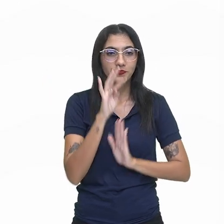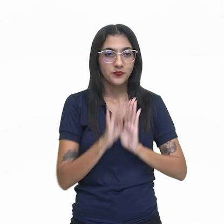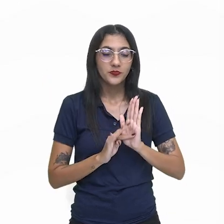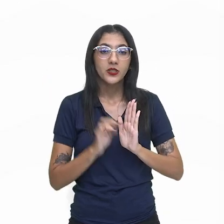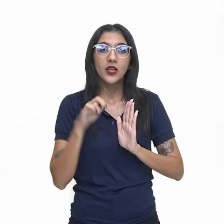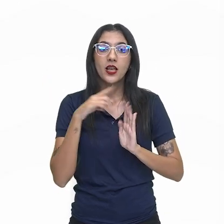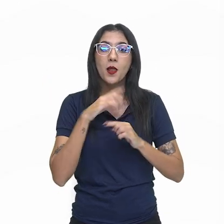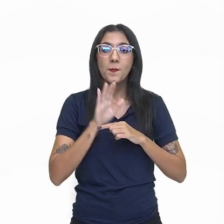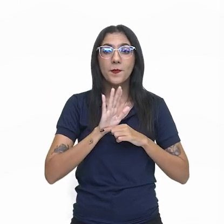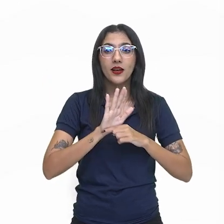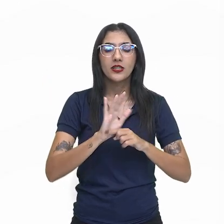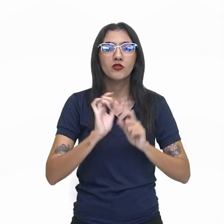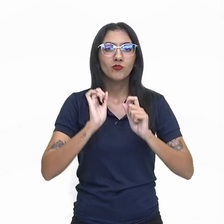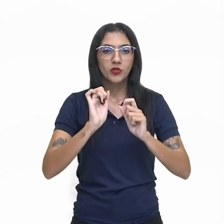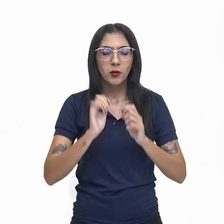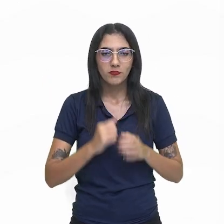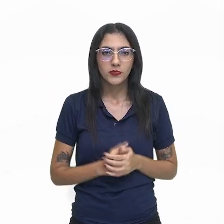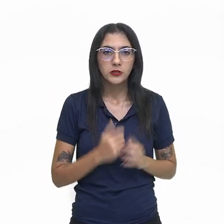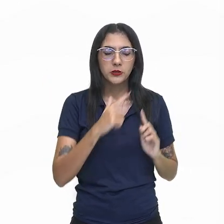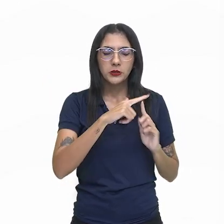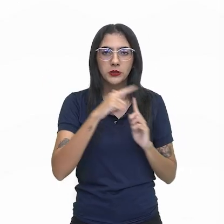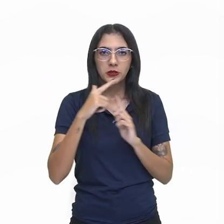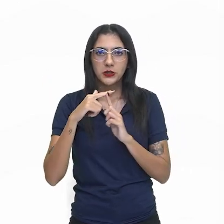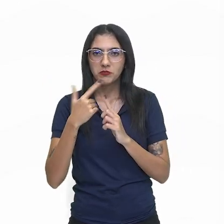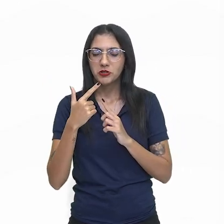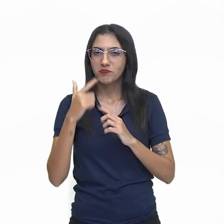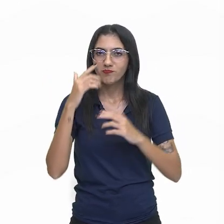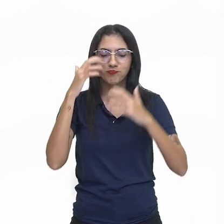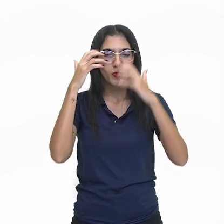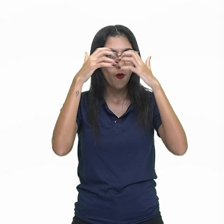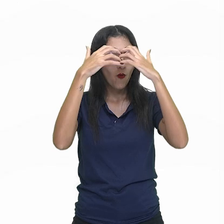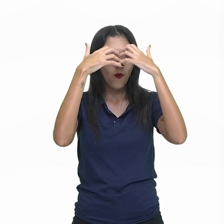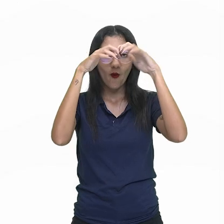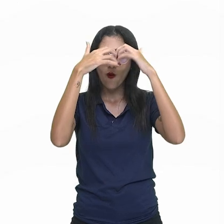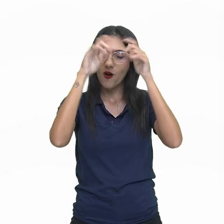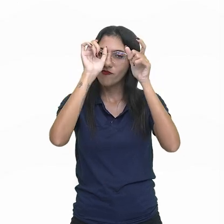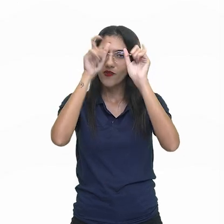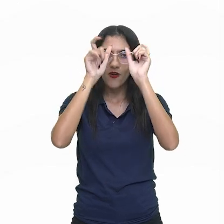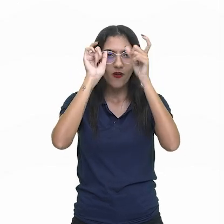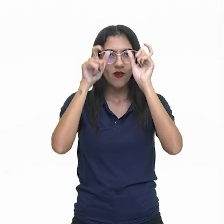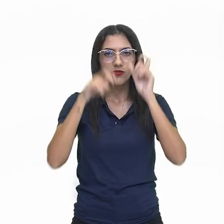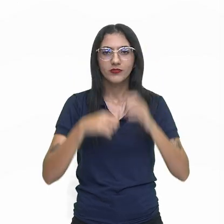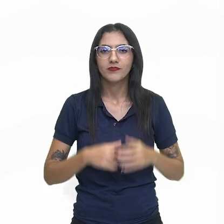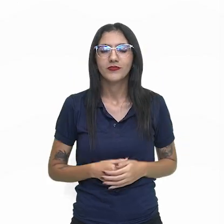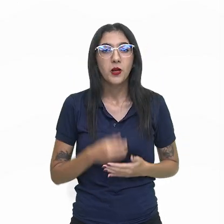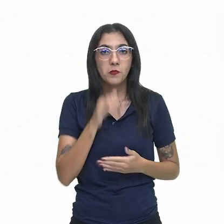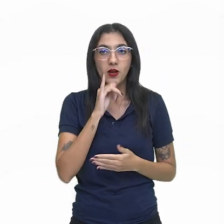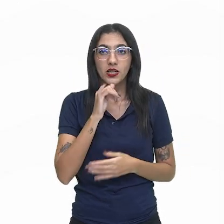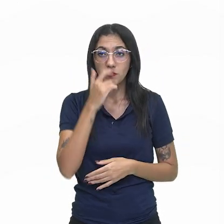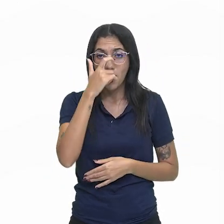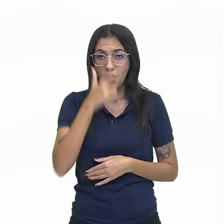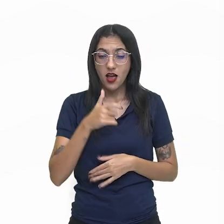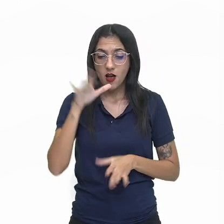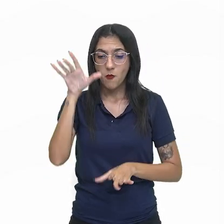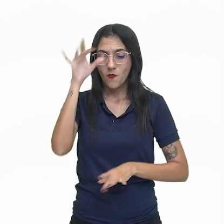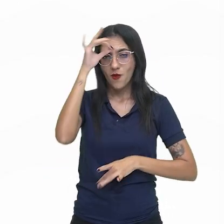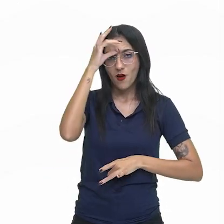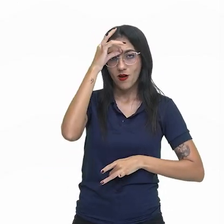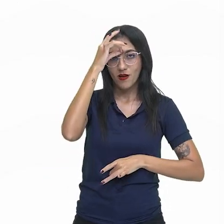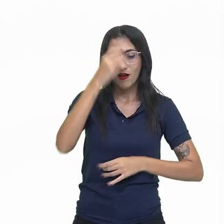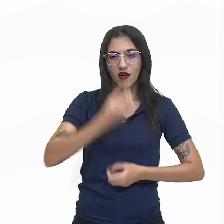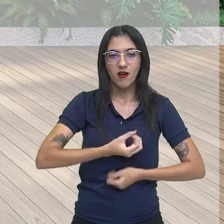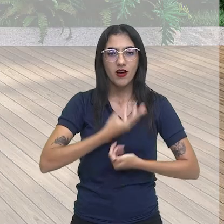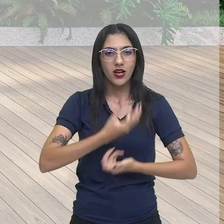o grau de loucura do eu poético. Toda vez que falarmos em eu poético, eu estou